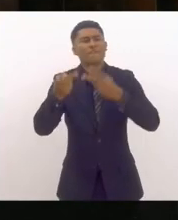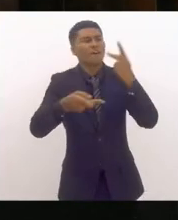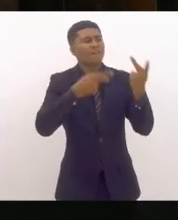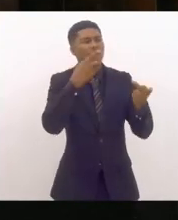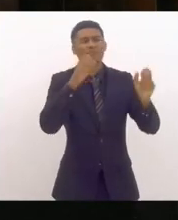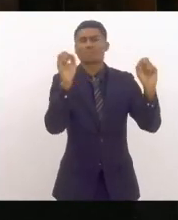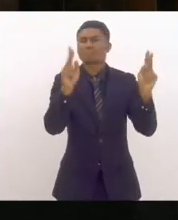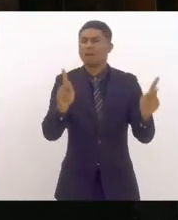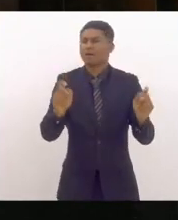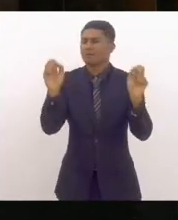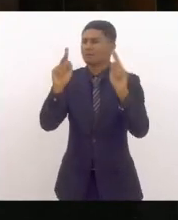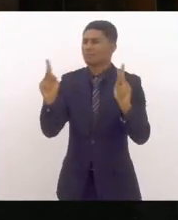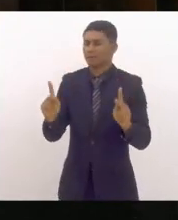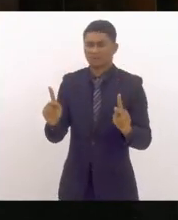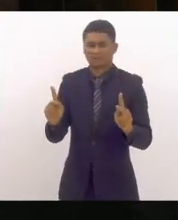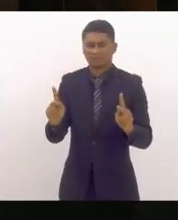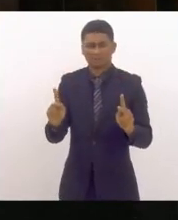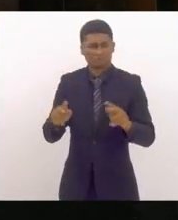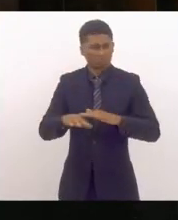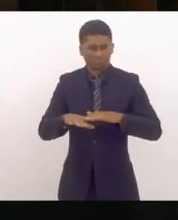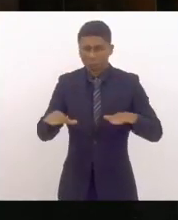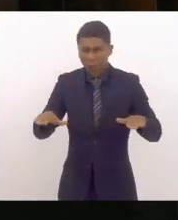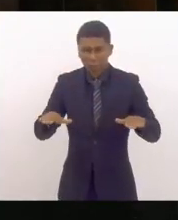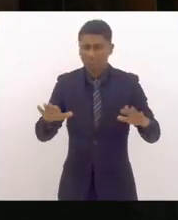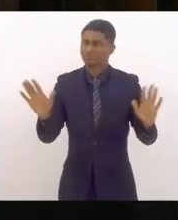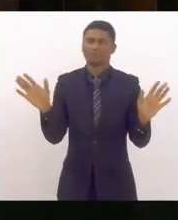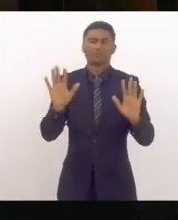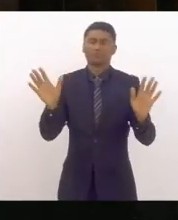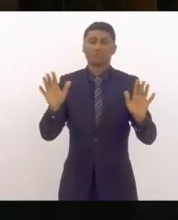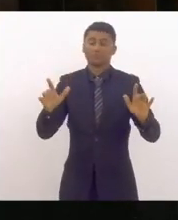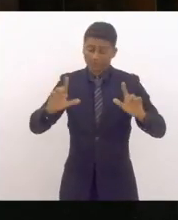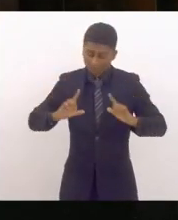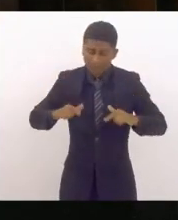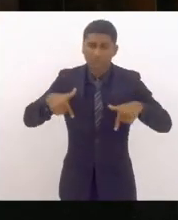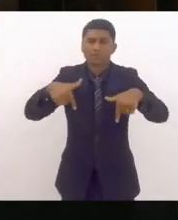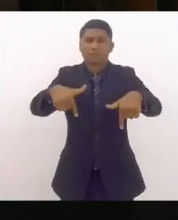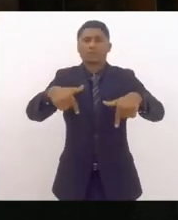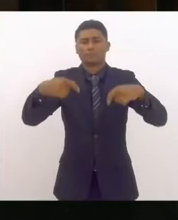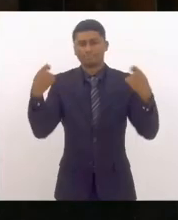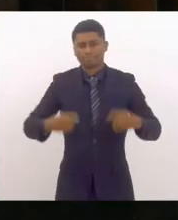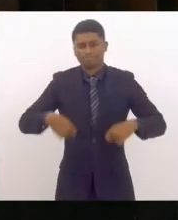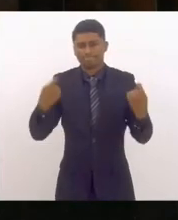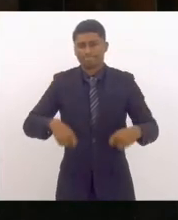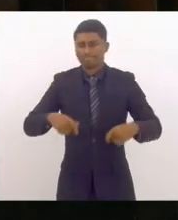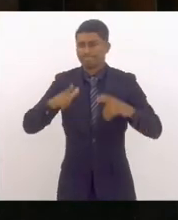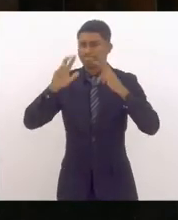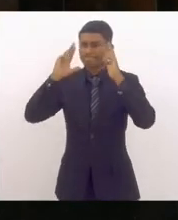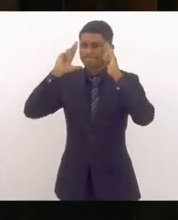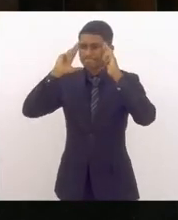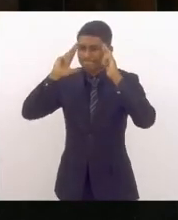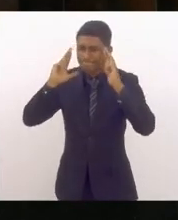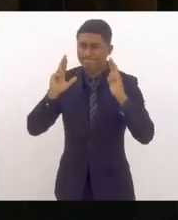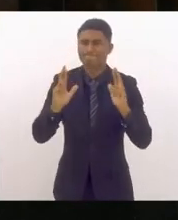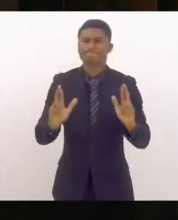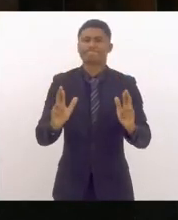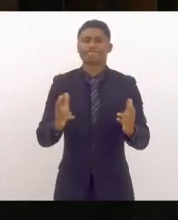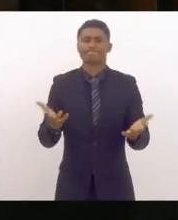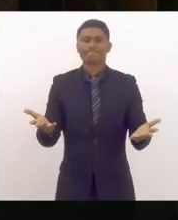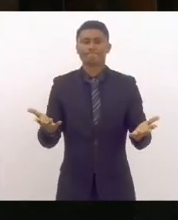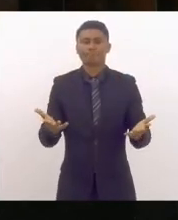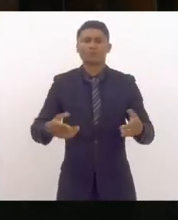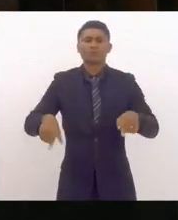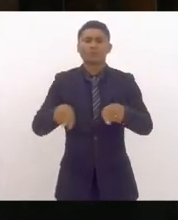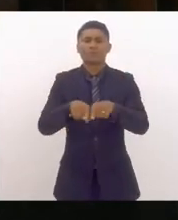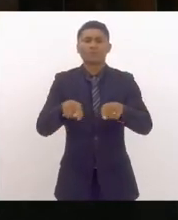bonito mas adianta assim a ter atitude respeito e não